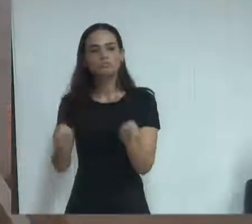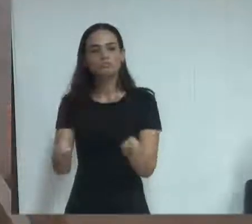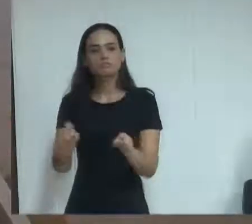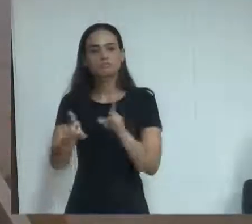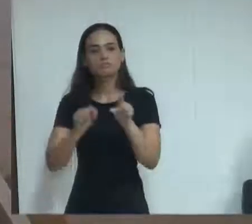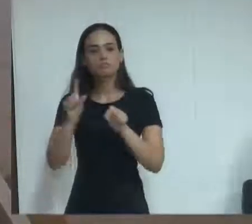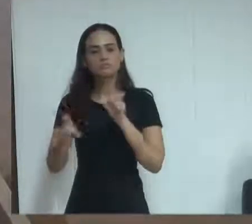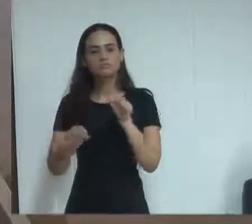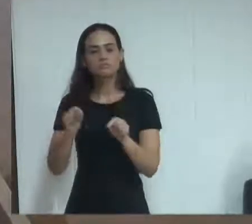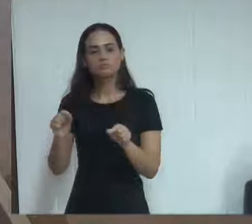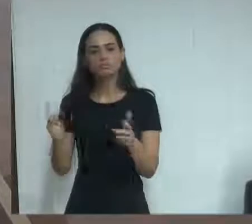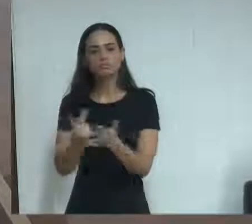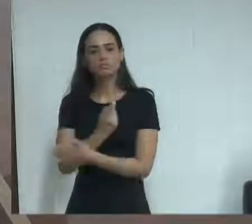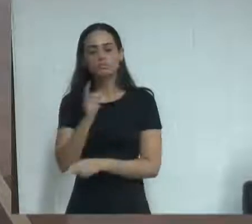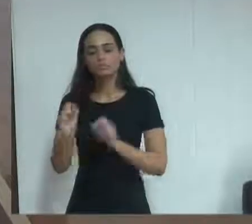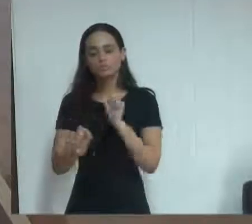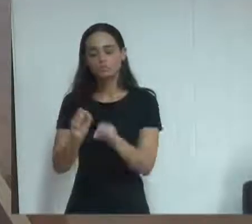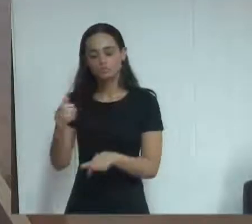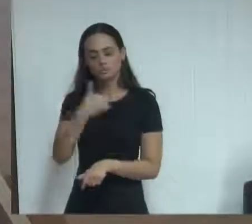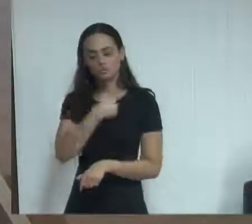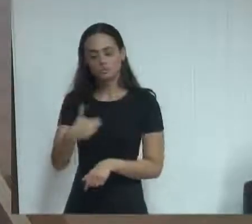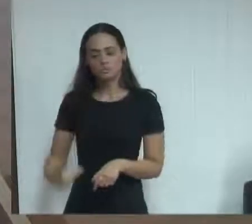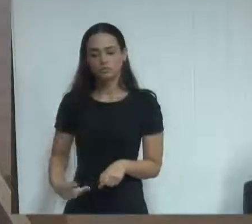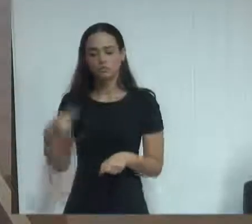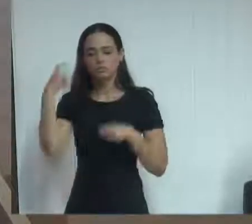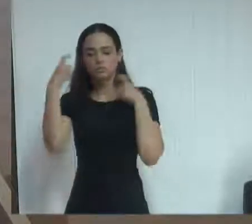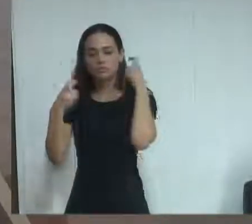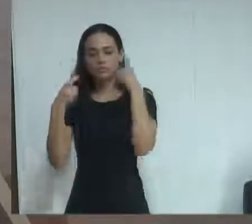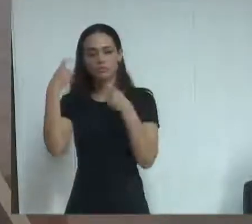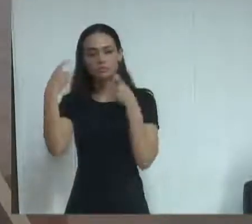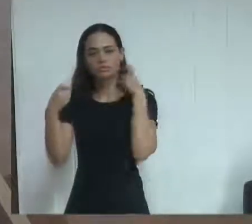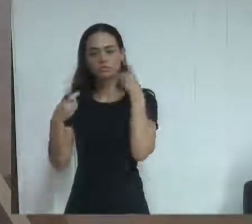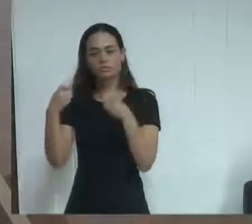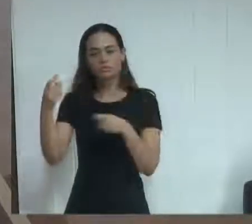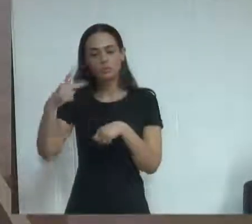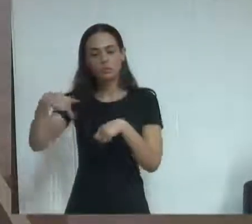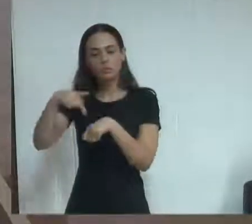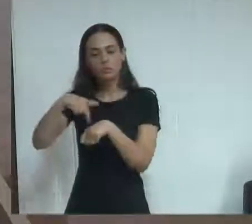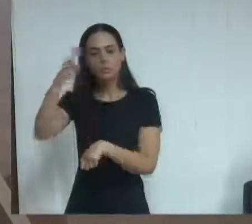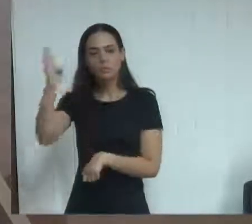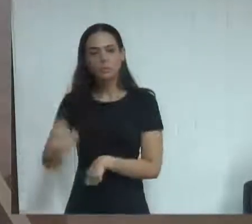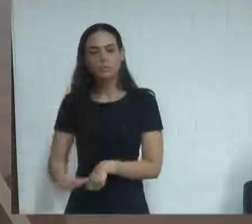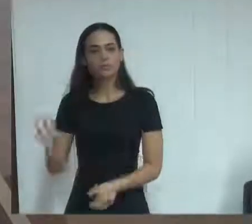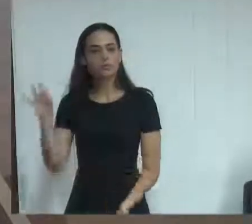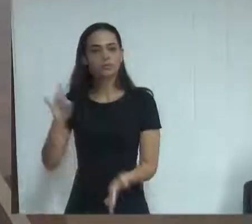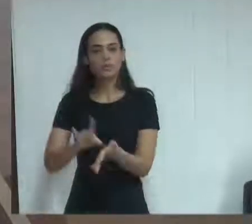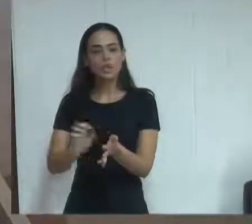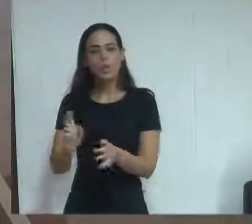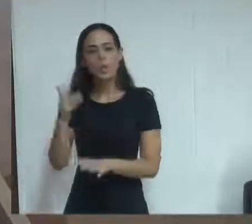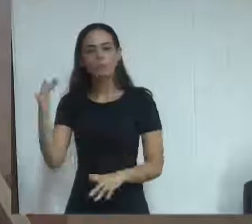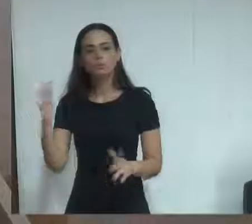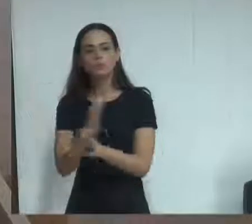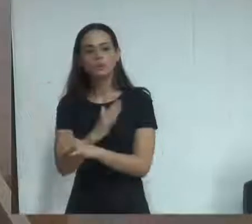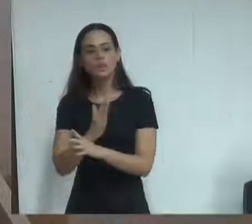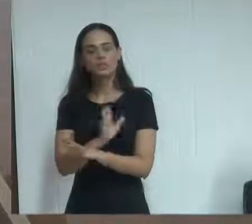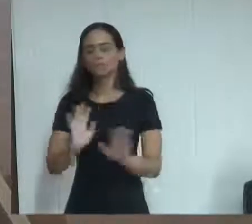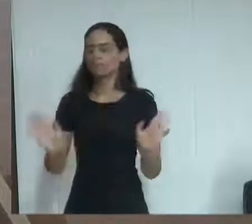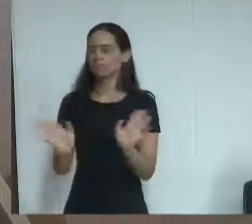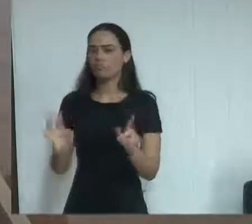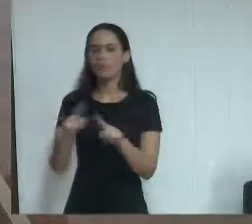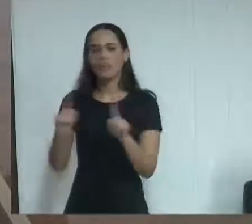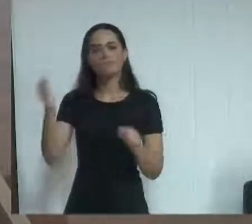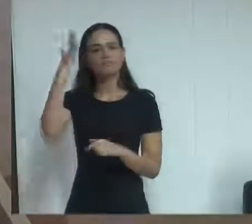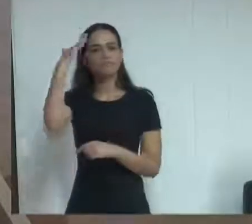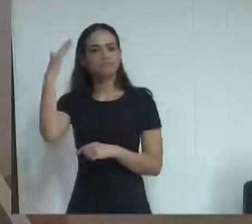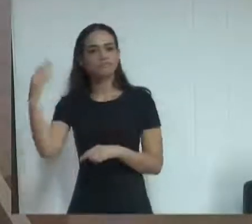são de governantes que não estão preocupados de fato com o país, com a nação ou com a cidade, mas apenas em ser populares, em